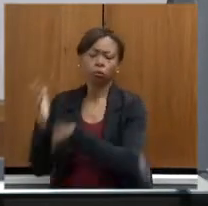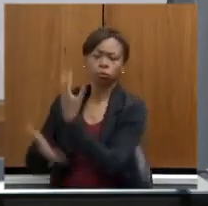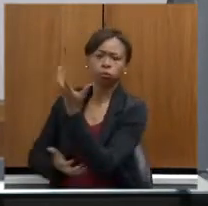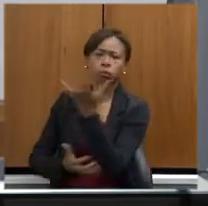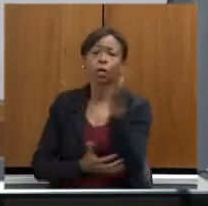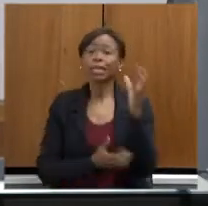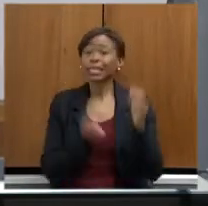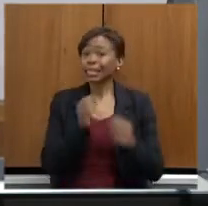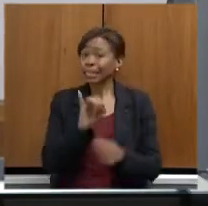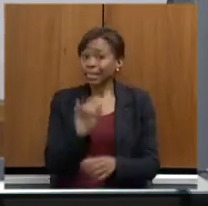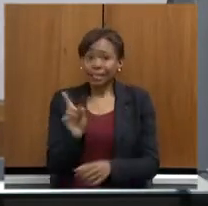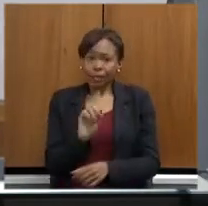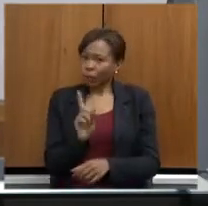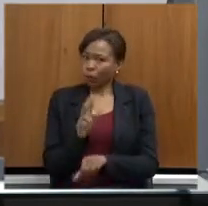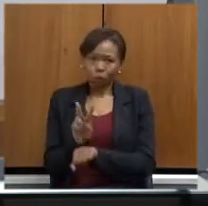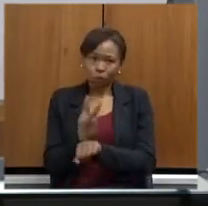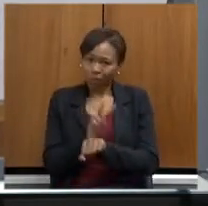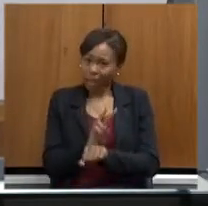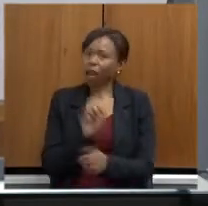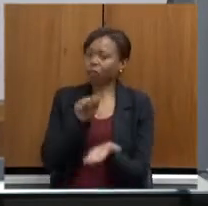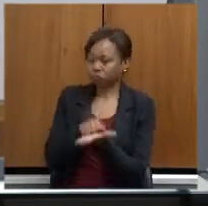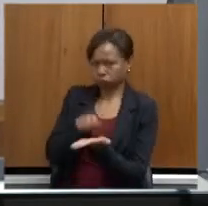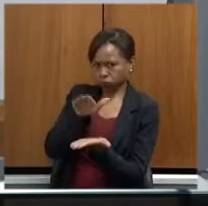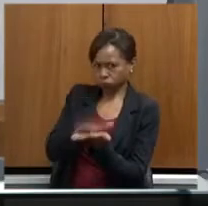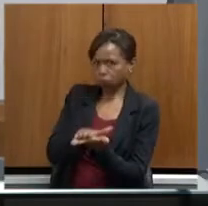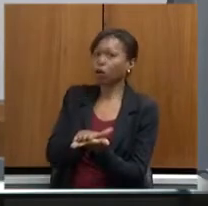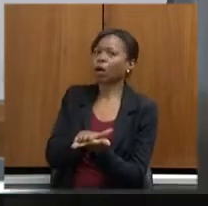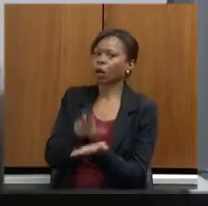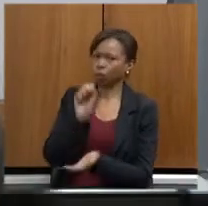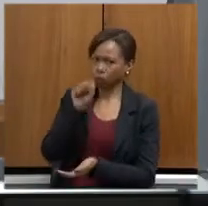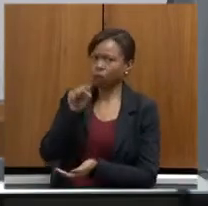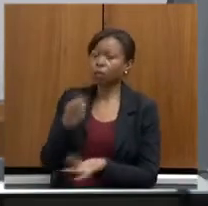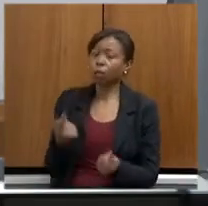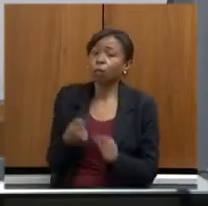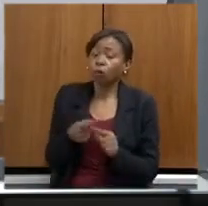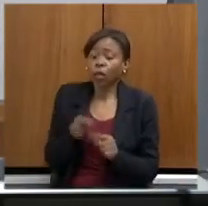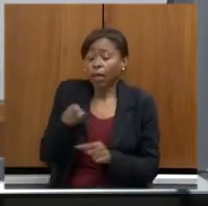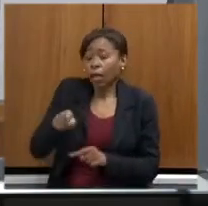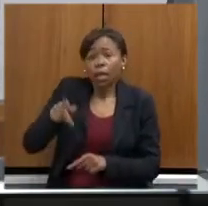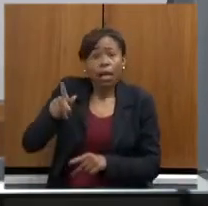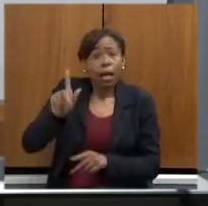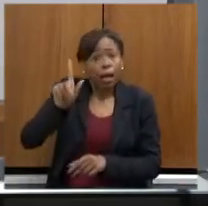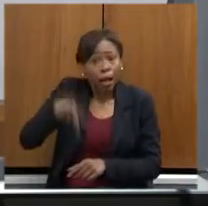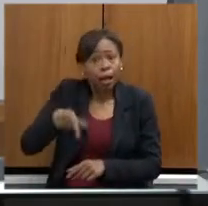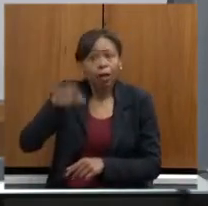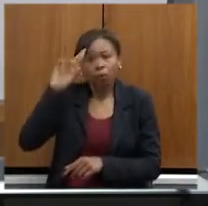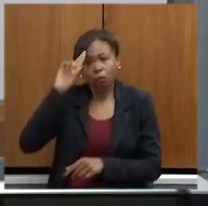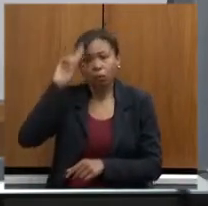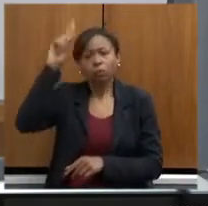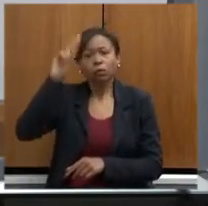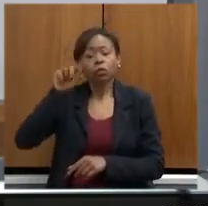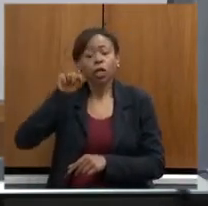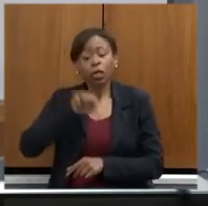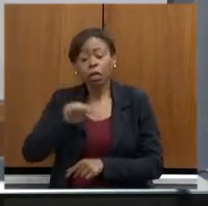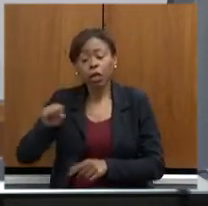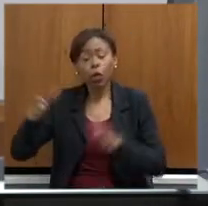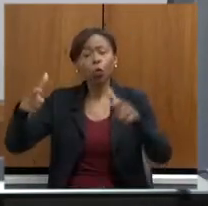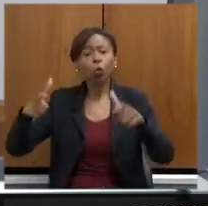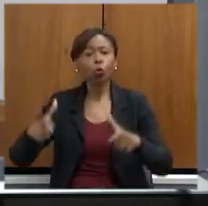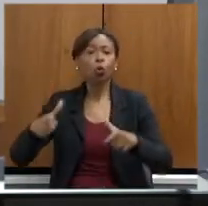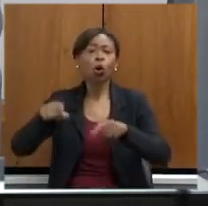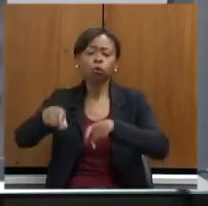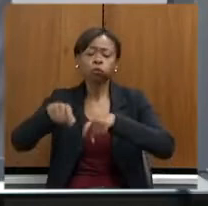ambiente ele vai ser multado né porque ele ele é dono daquele imóvel então ele vai liderar a